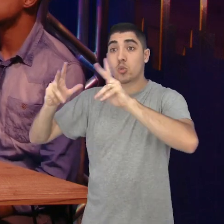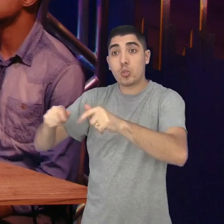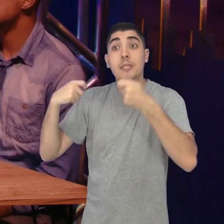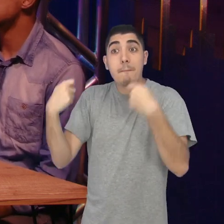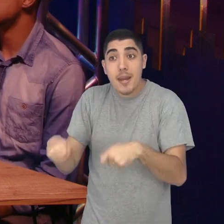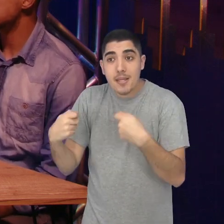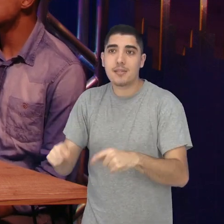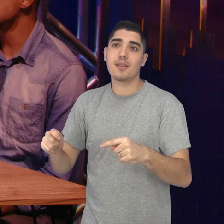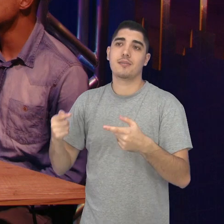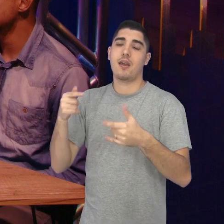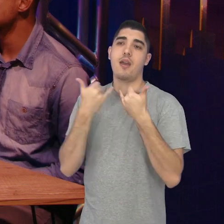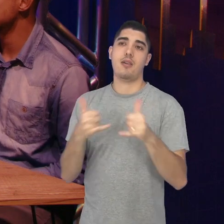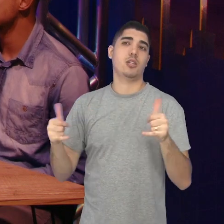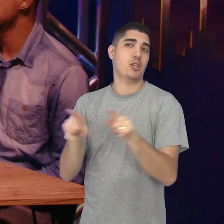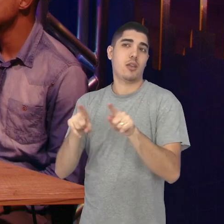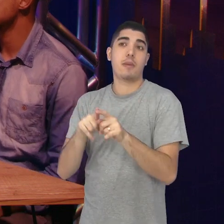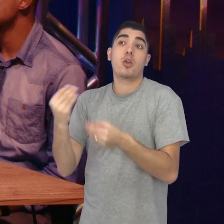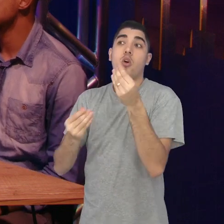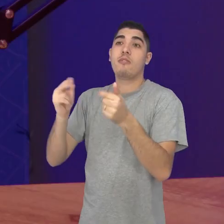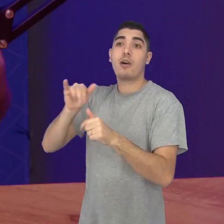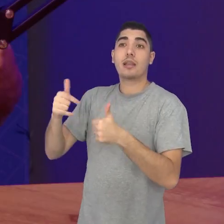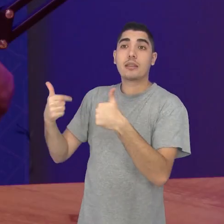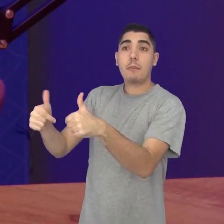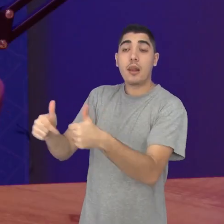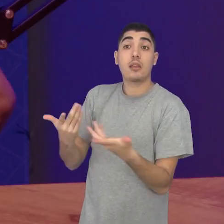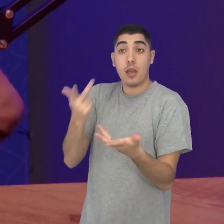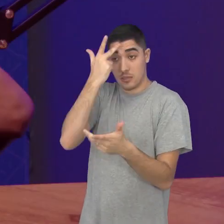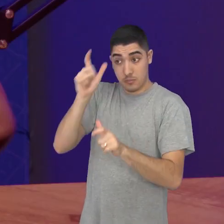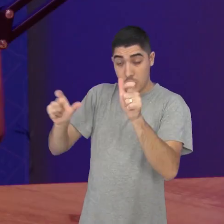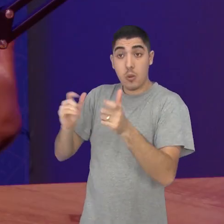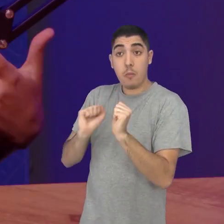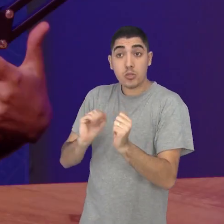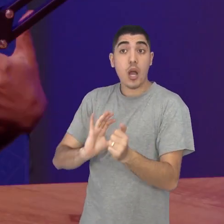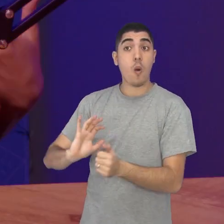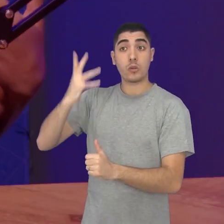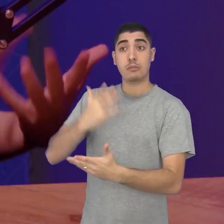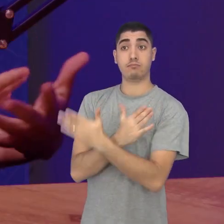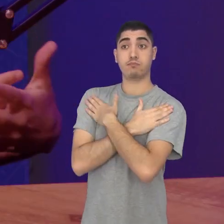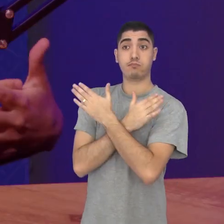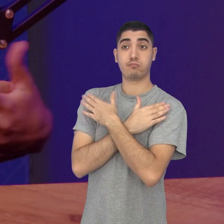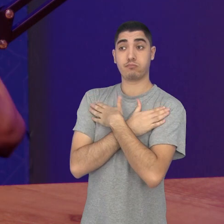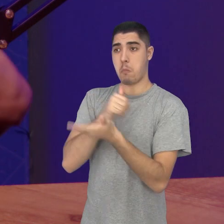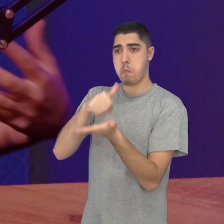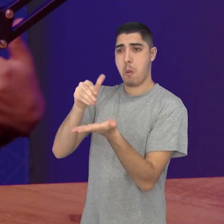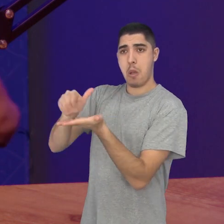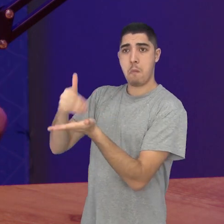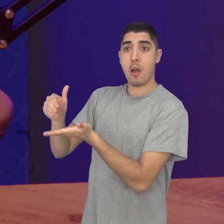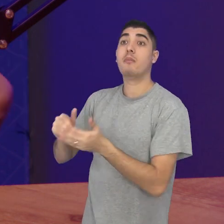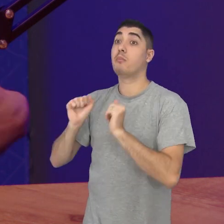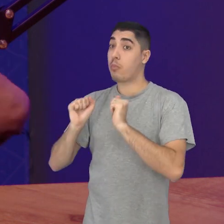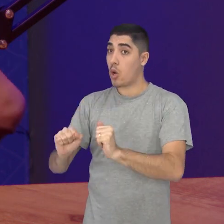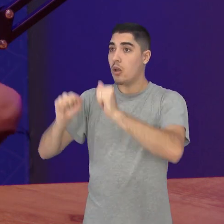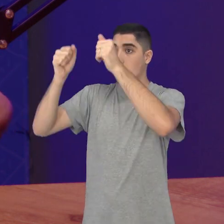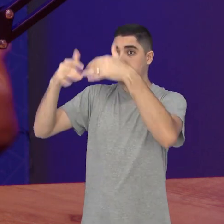muito dessas formas, né, de energia. E então as pessoas podem até mesmo correr o risco de ficarem desempregadas. Então pode realmente ser